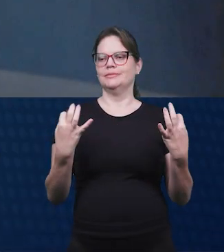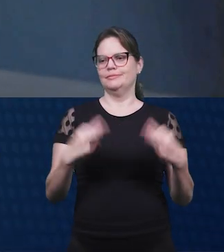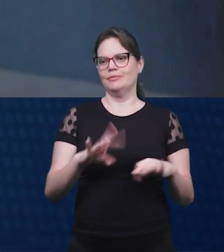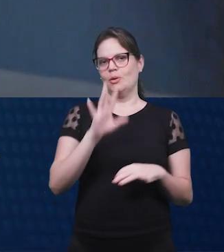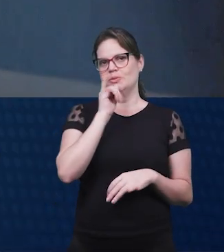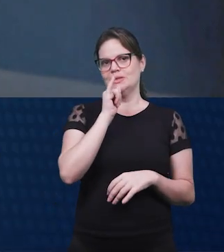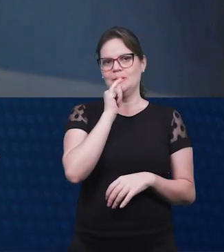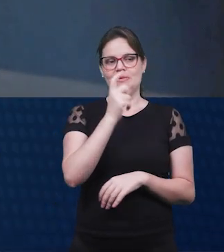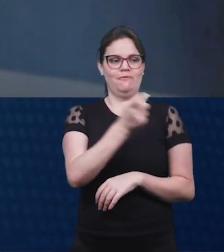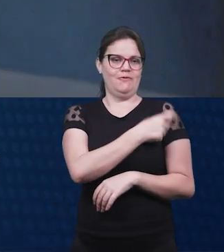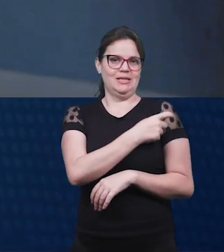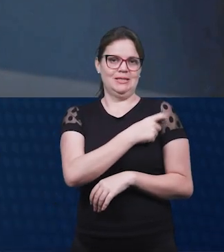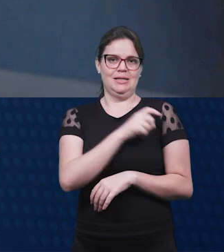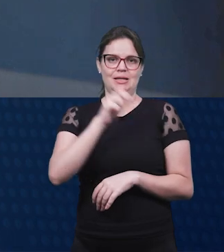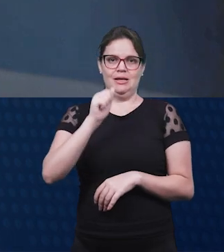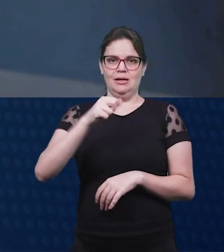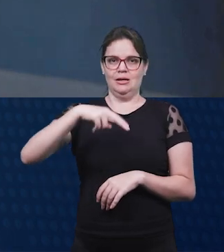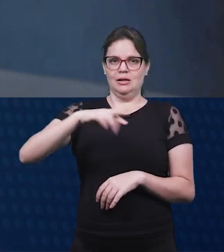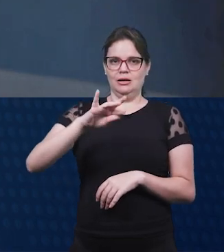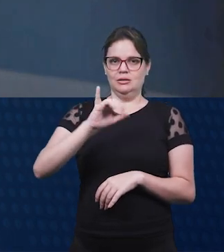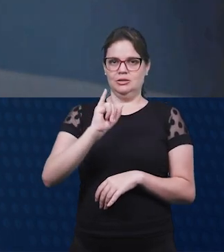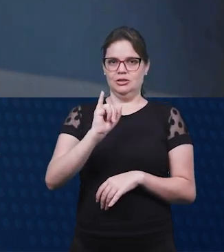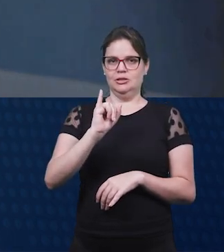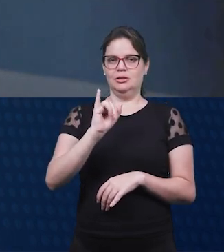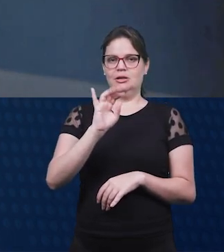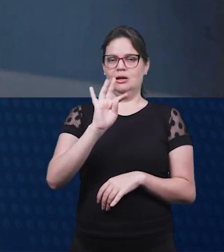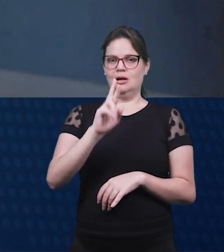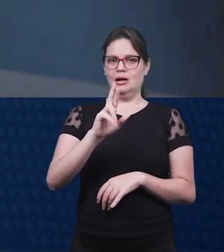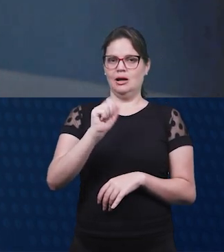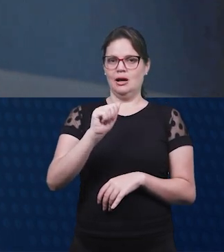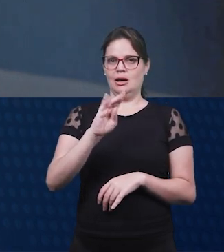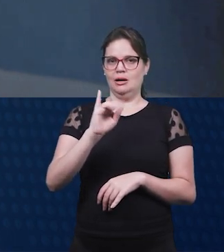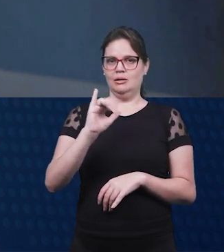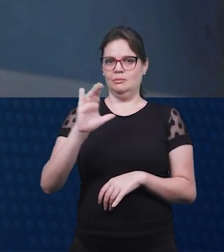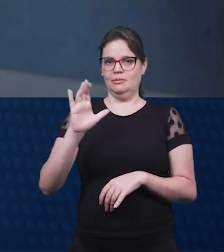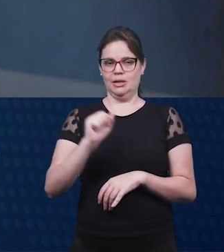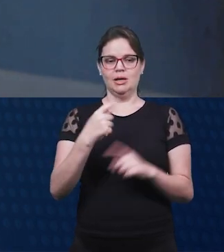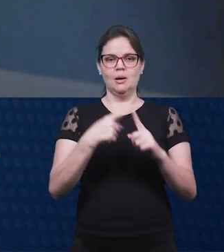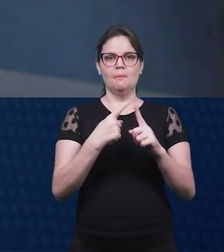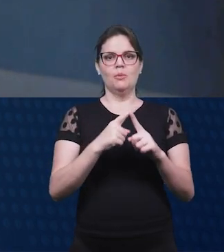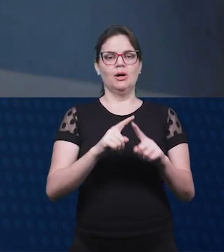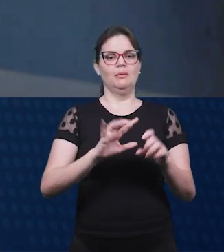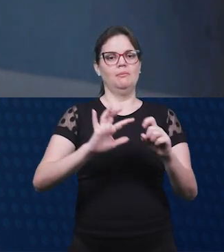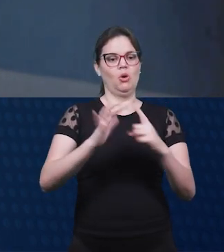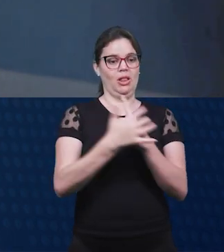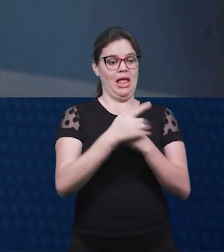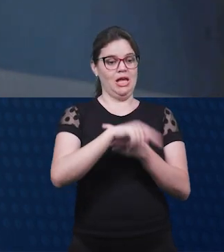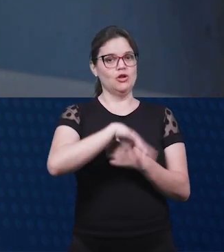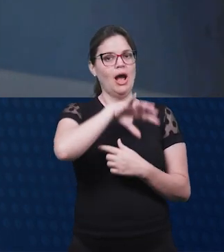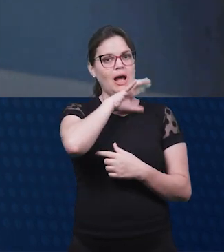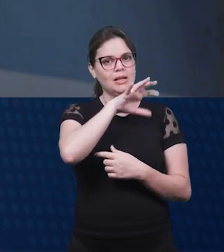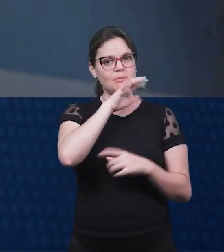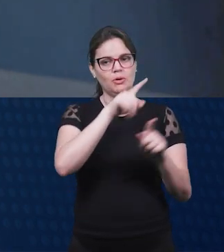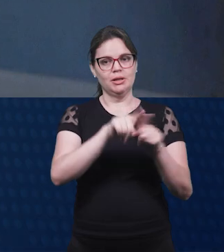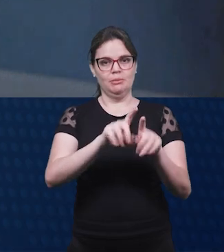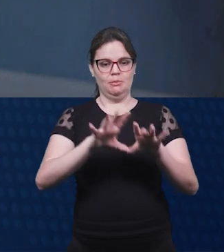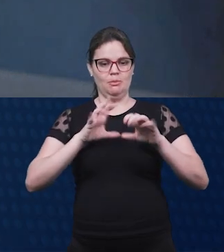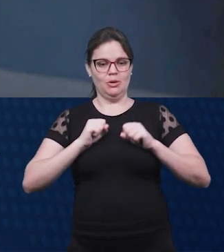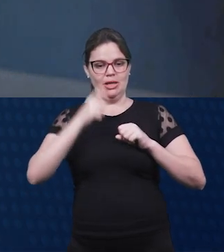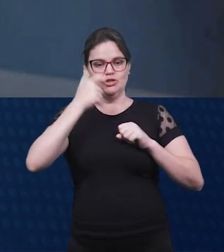vacina antirrábica, ela protege o animal do vírus rábico e nos protege da